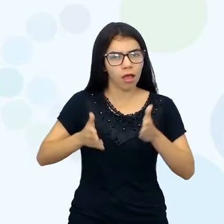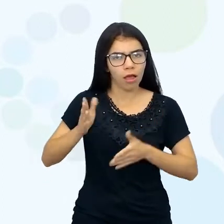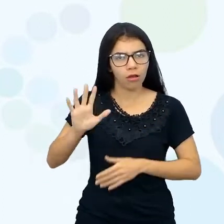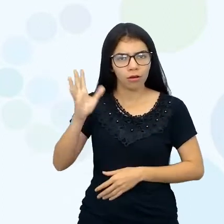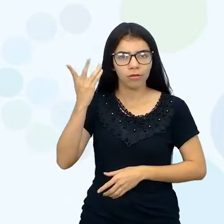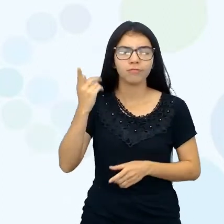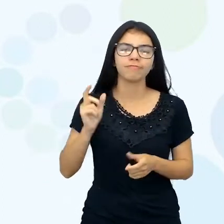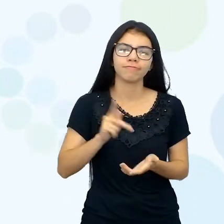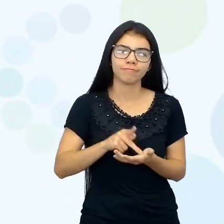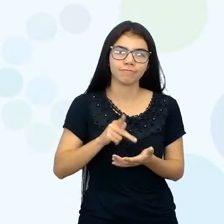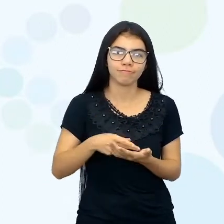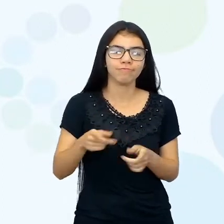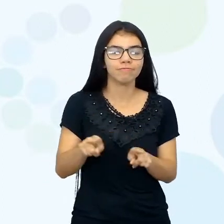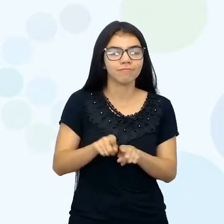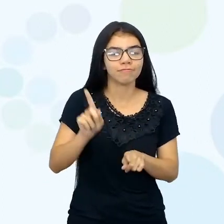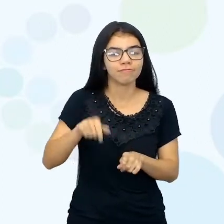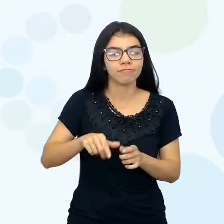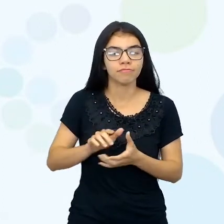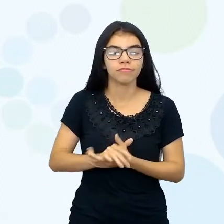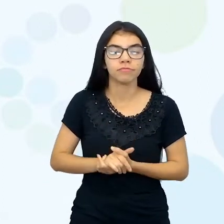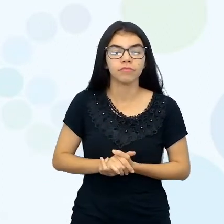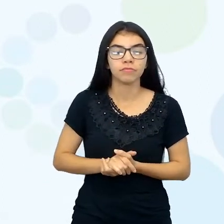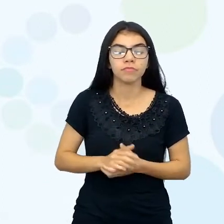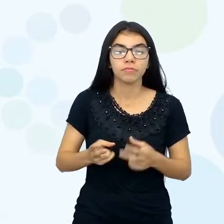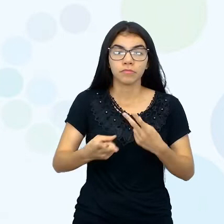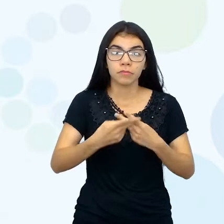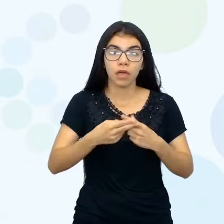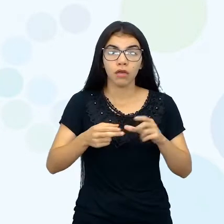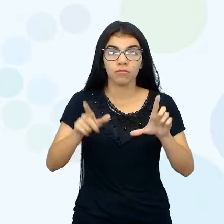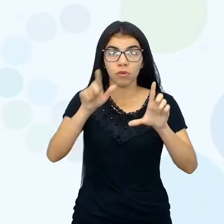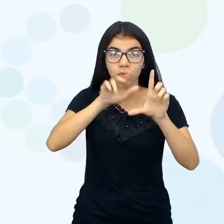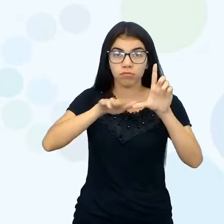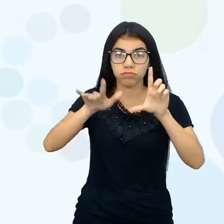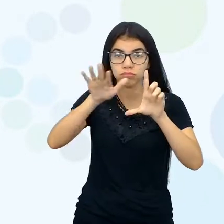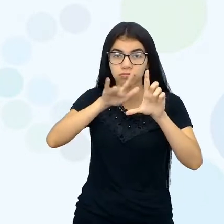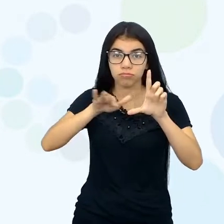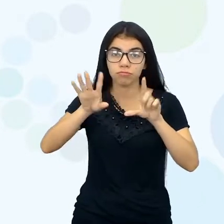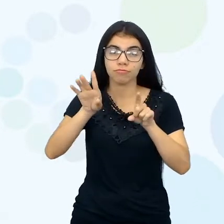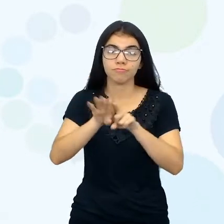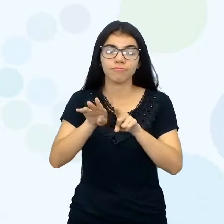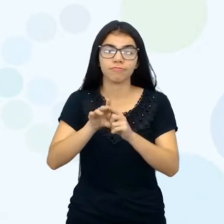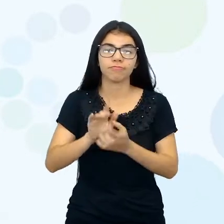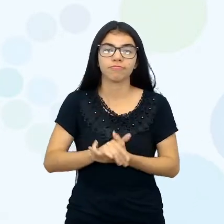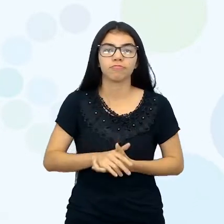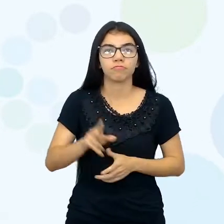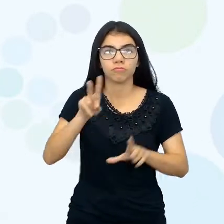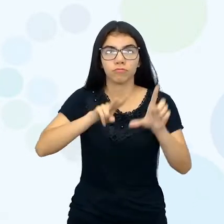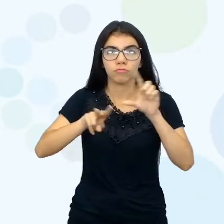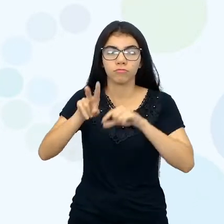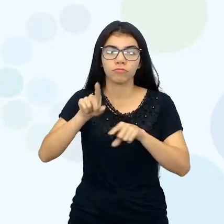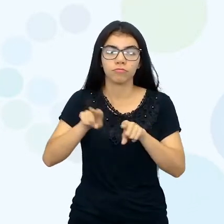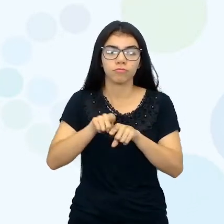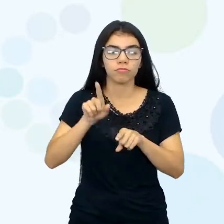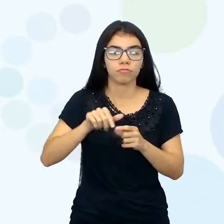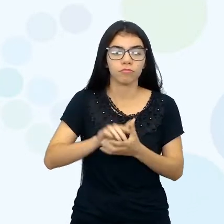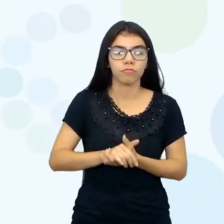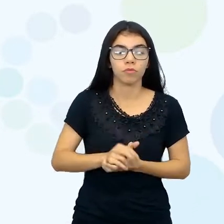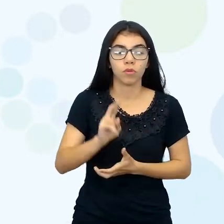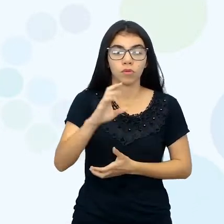O professor Mauro Marcel sou eu, né? Aprofundamento, hashtag se liga na mídia, unidade curricular, muito além das palavras, é a unidade 2,